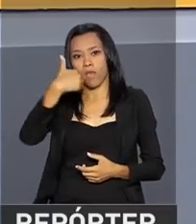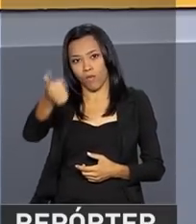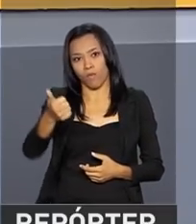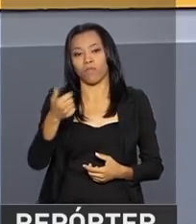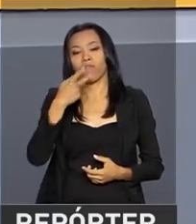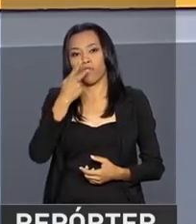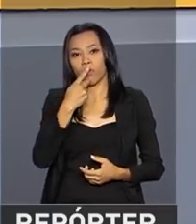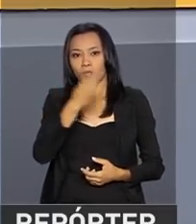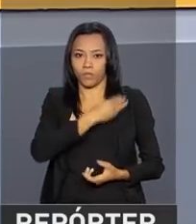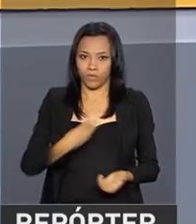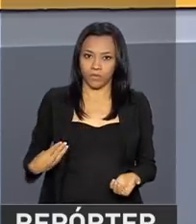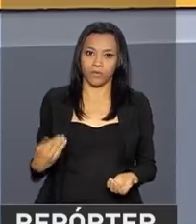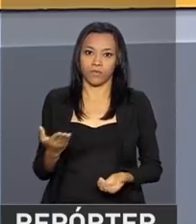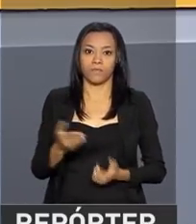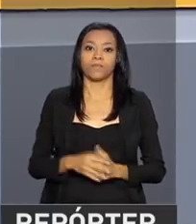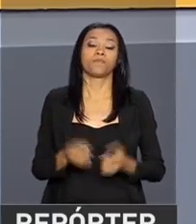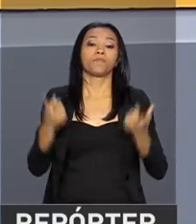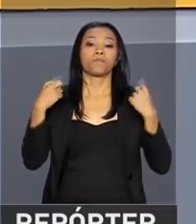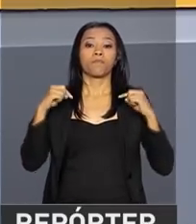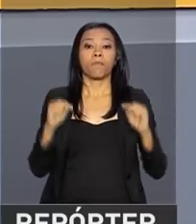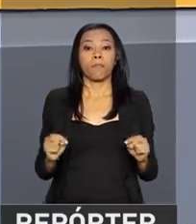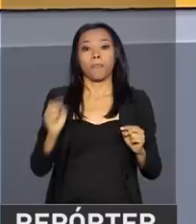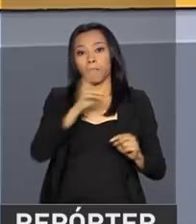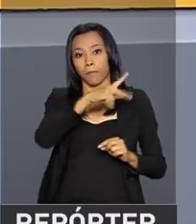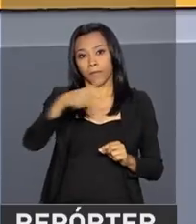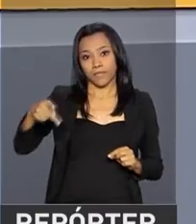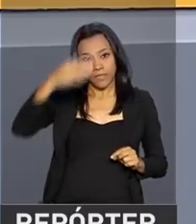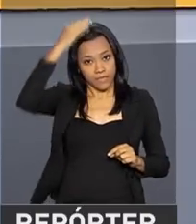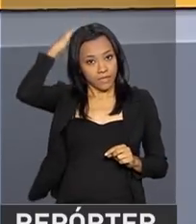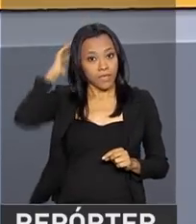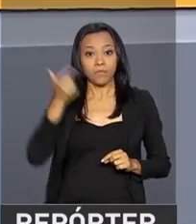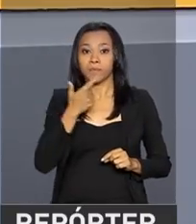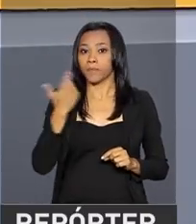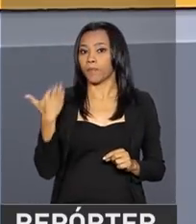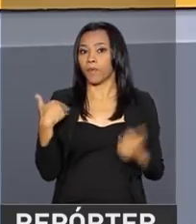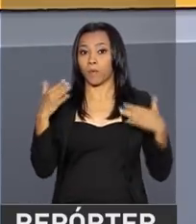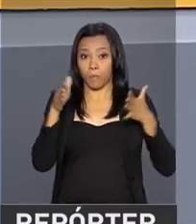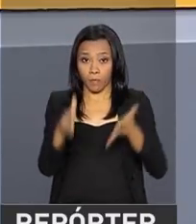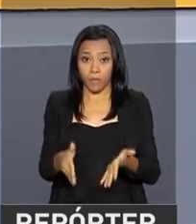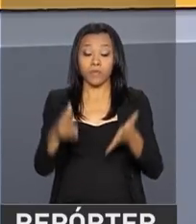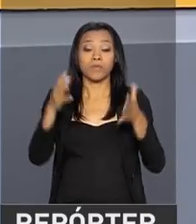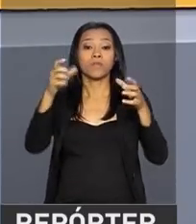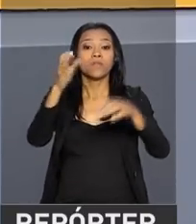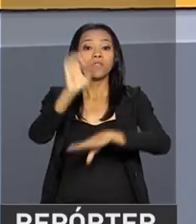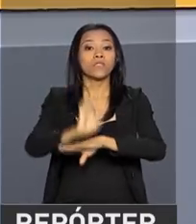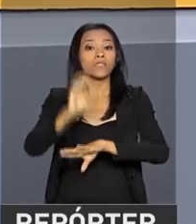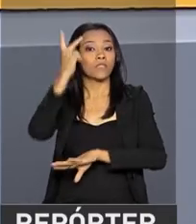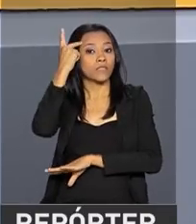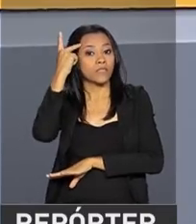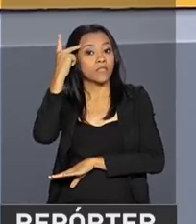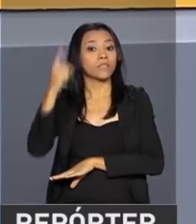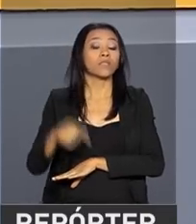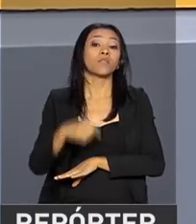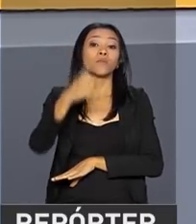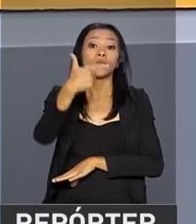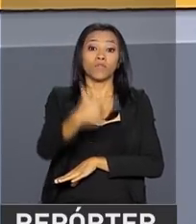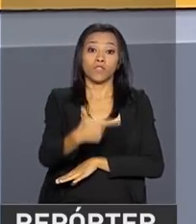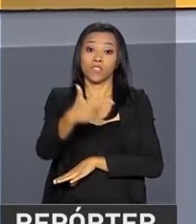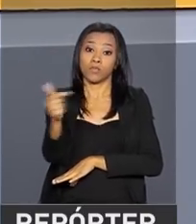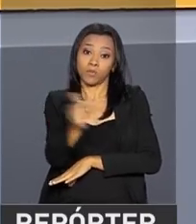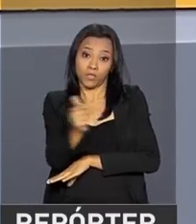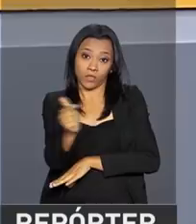da fazenda eo presidente michel temer participou há pouco em são paulo da abertura do 22º encontro